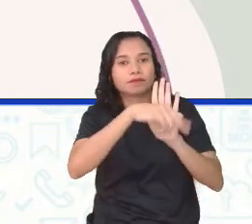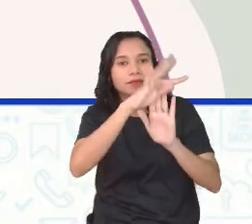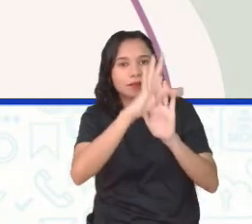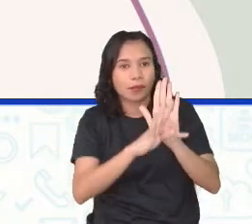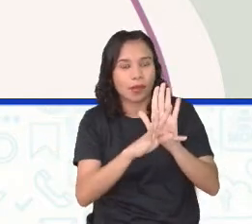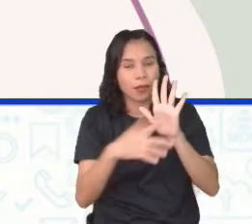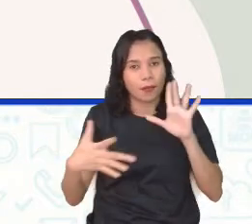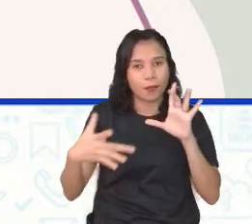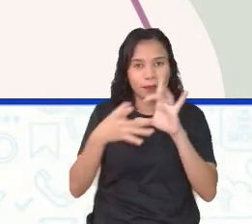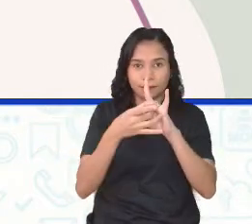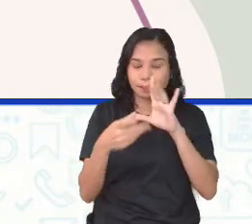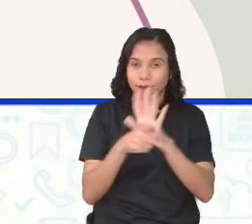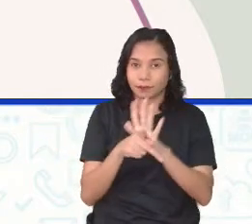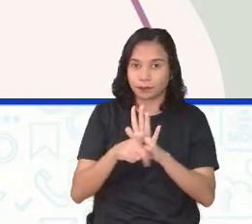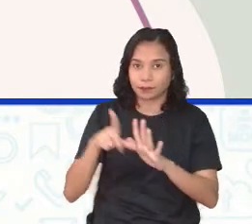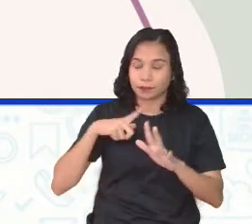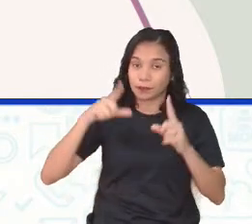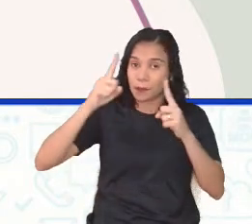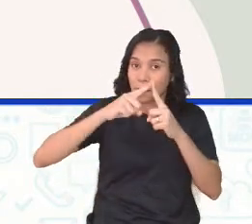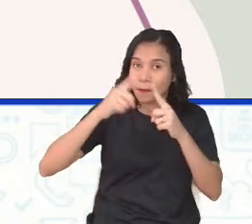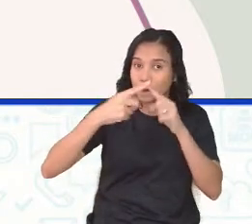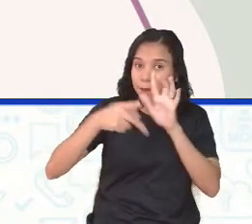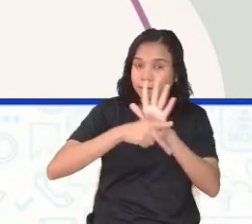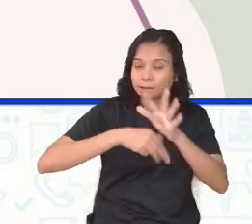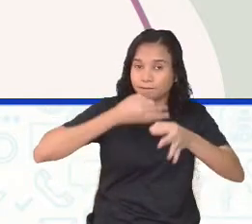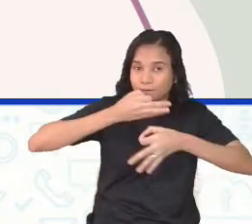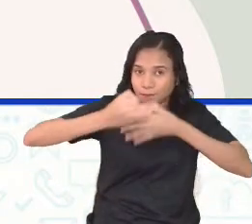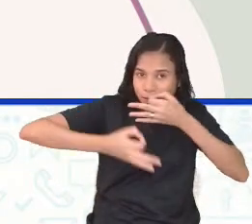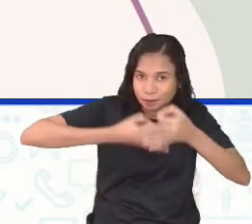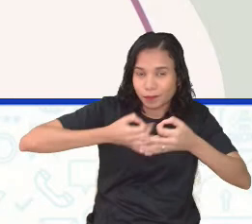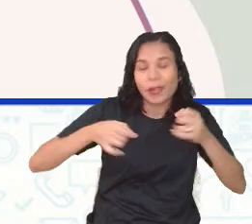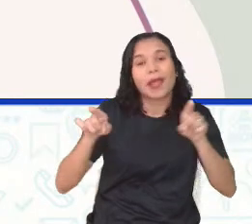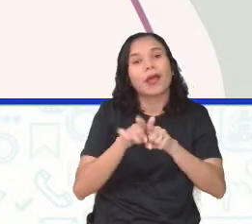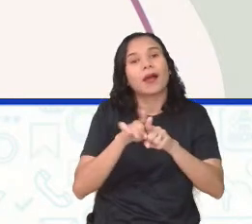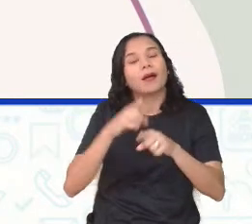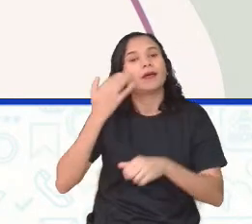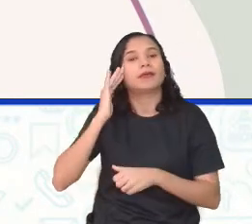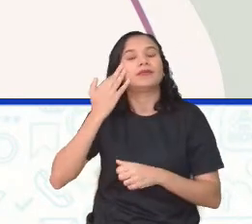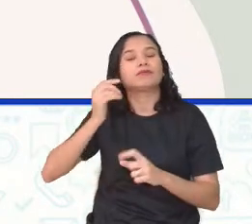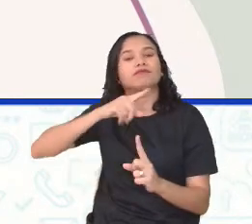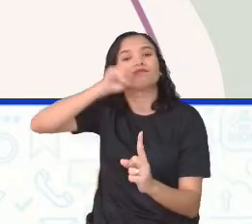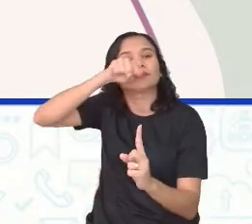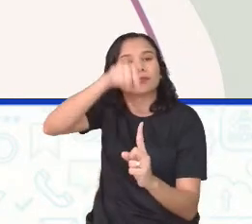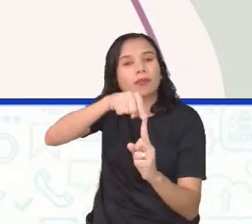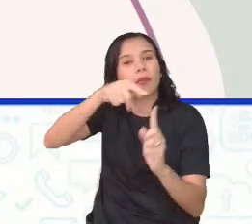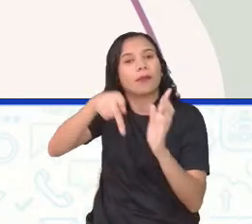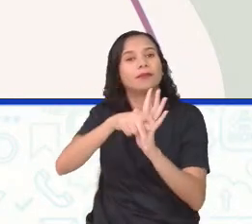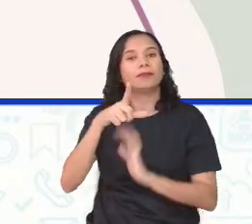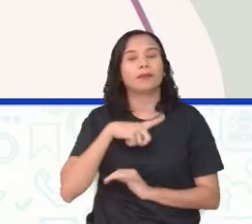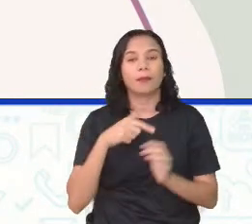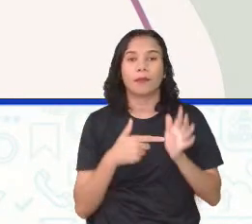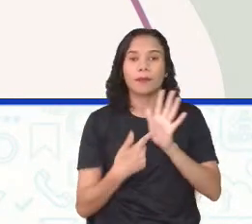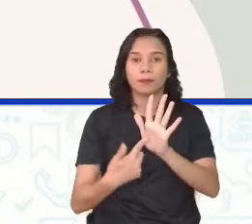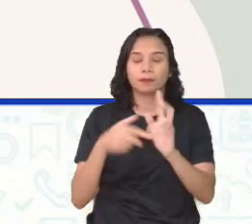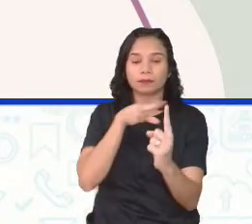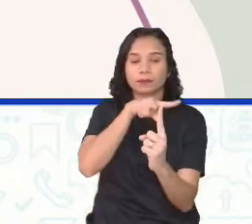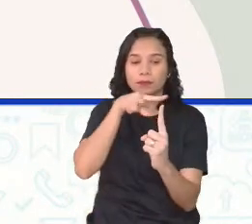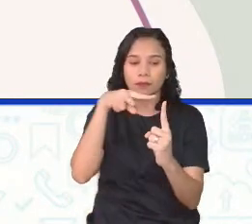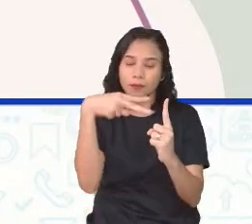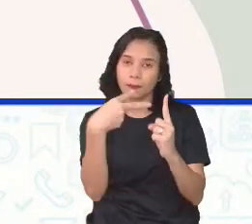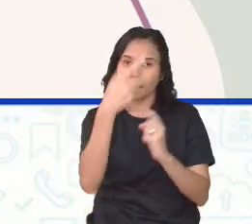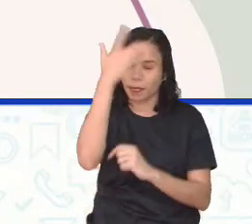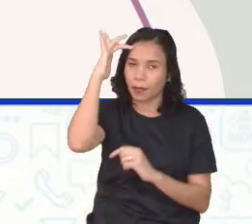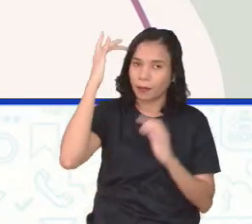textual pertencente ao tipo argumentativo e tem como intencionalidade apresentar o ponto de vista